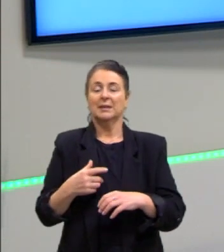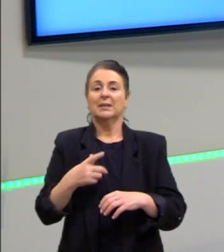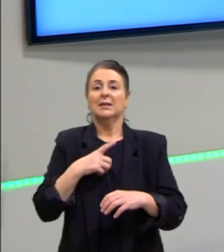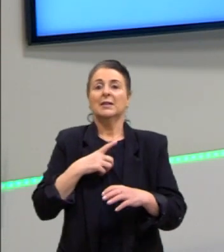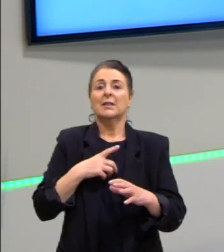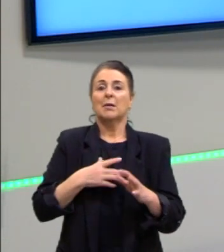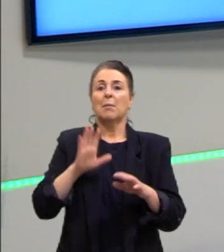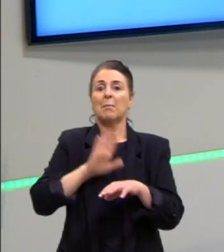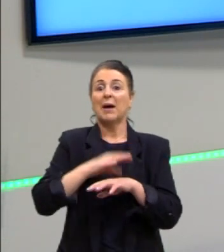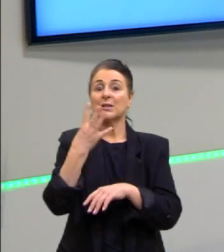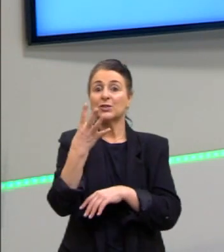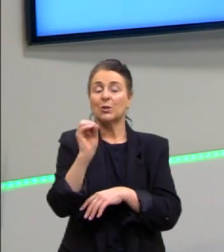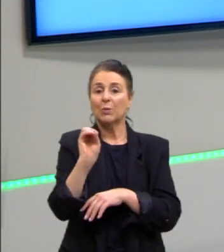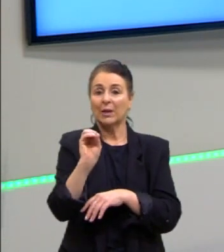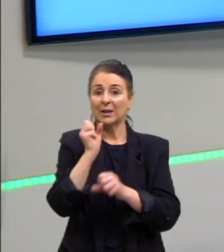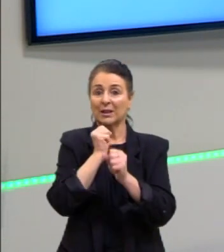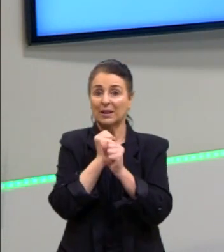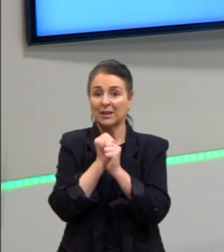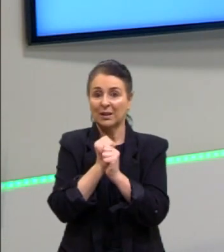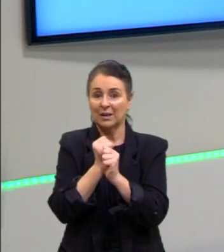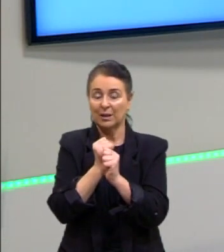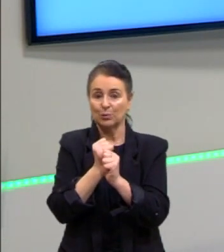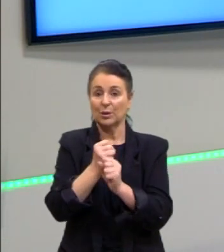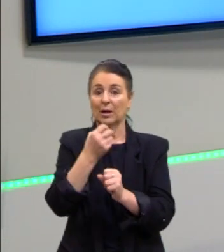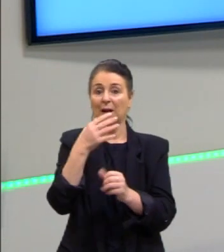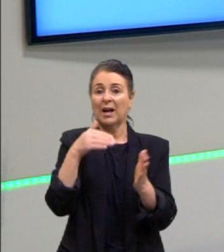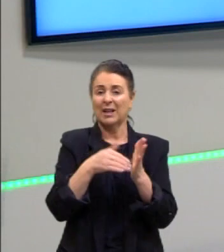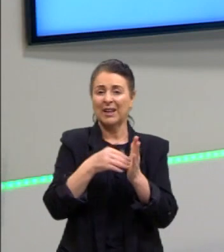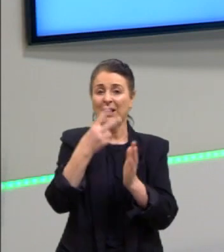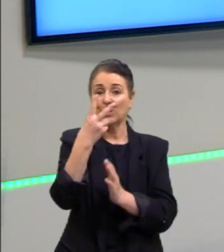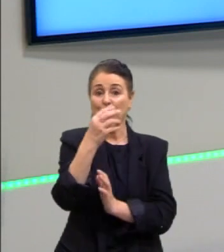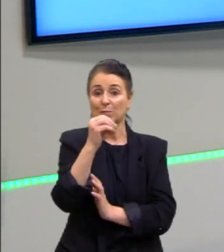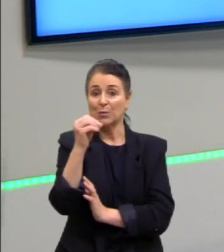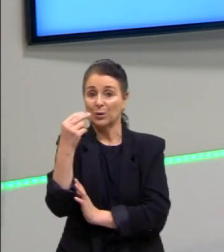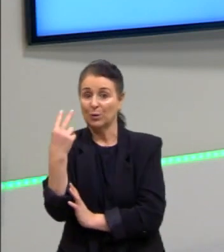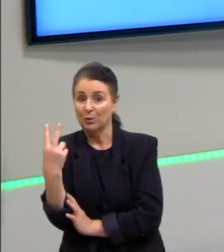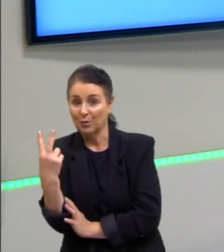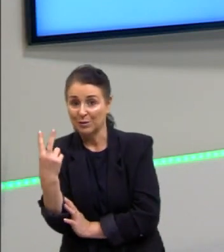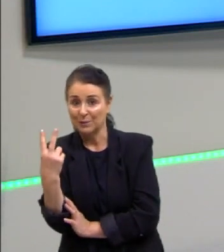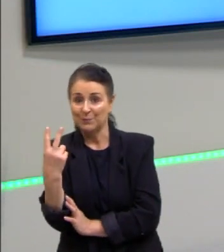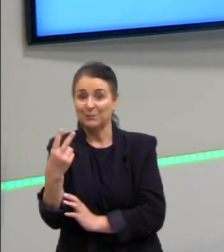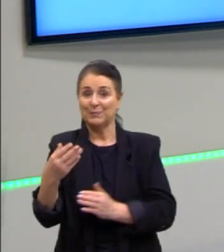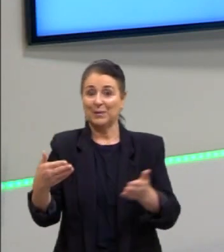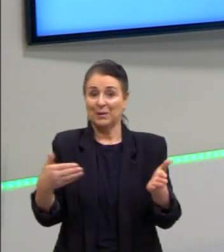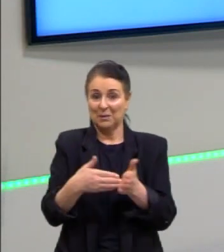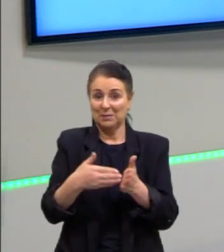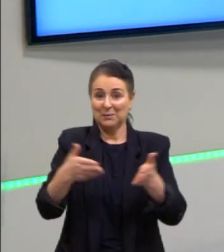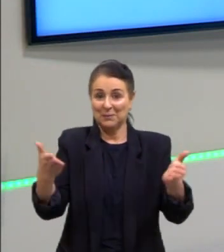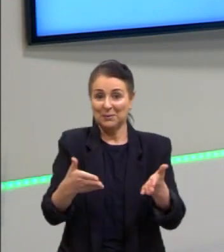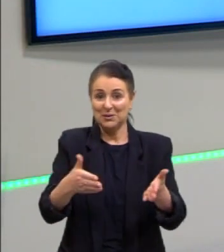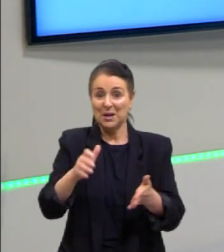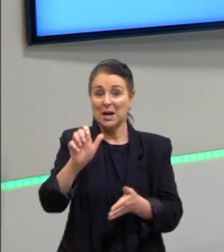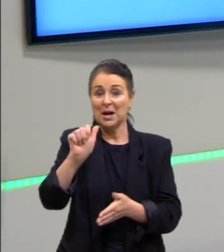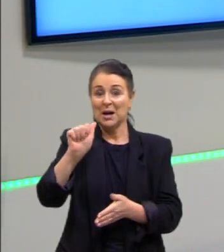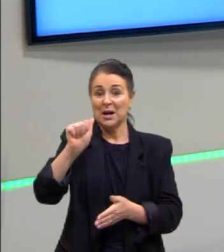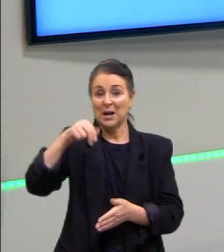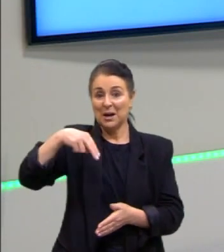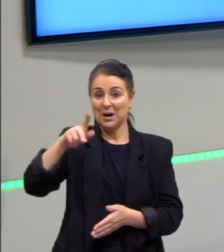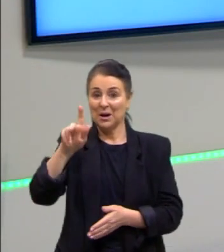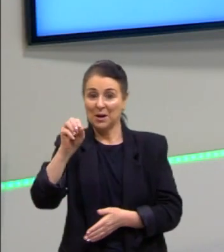mais de 40 anos aí até 2002 pelo menos né e ainda hoje Angola tem